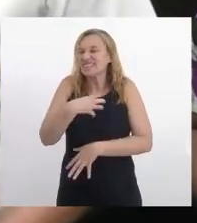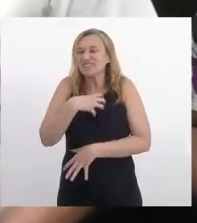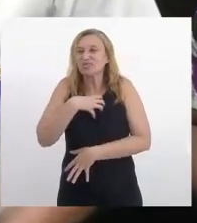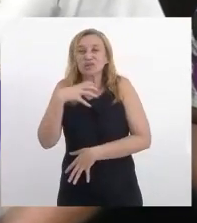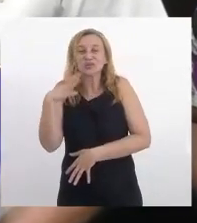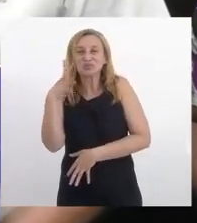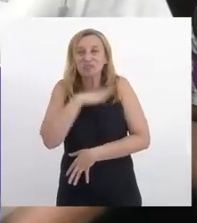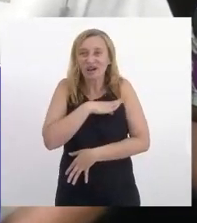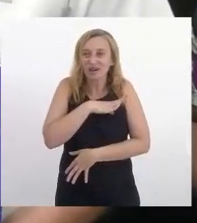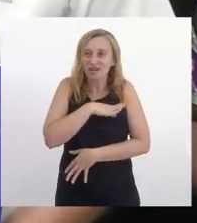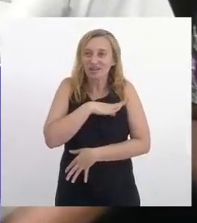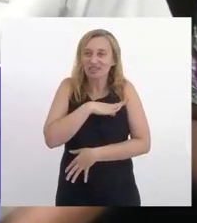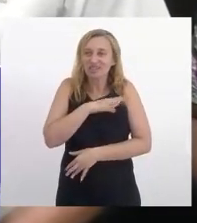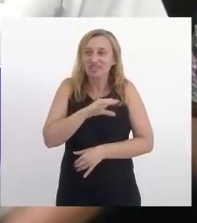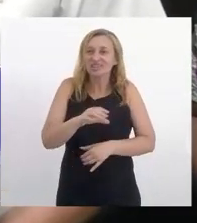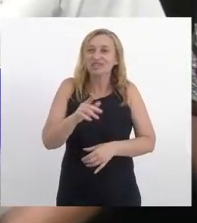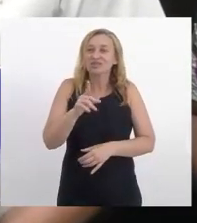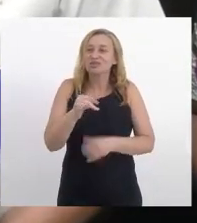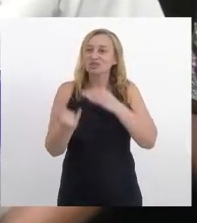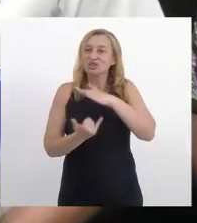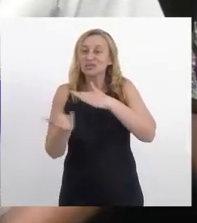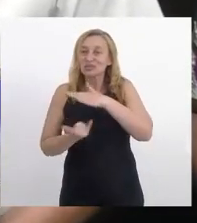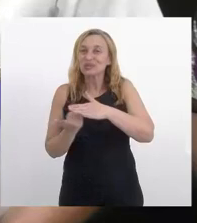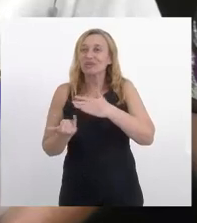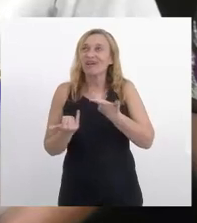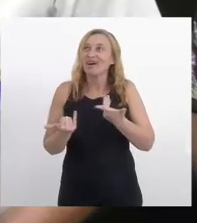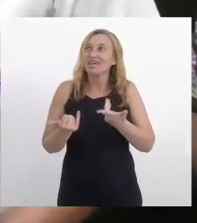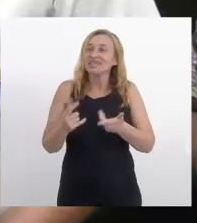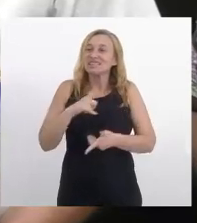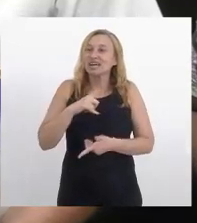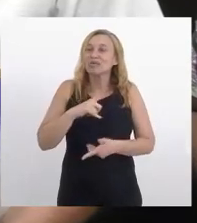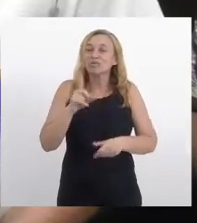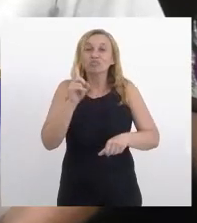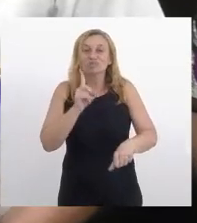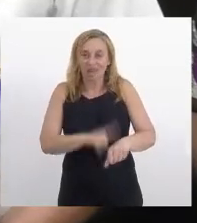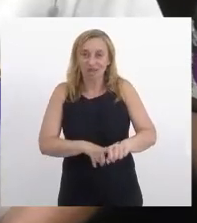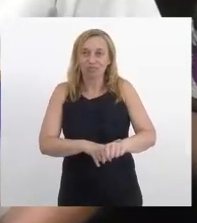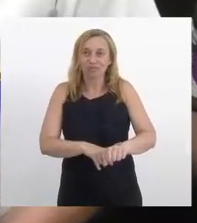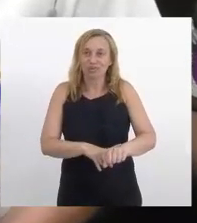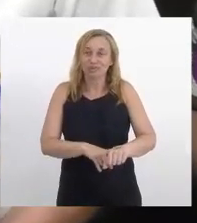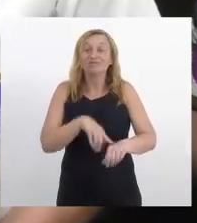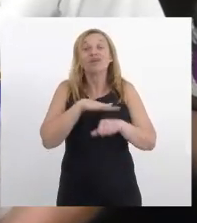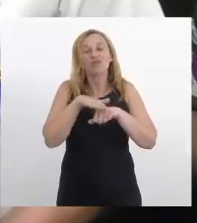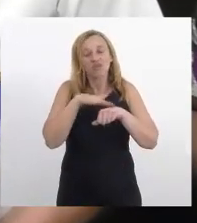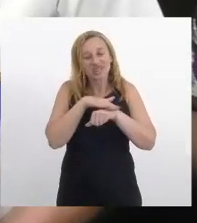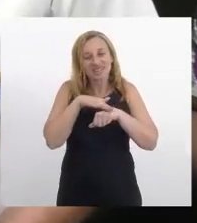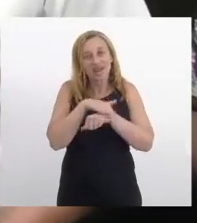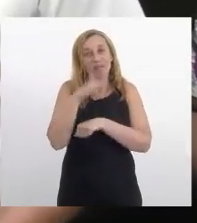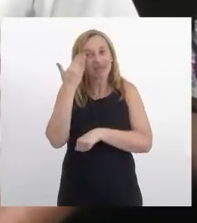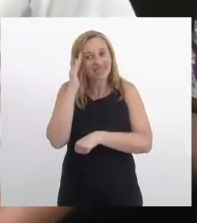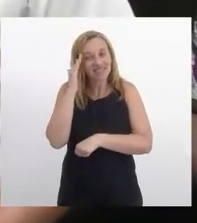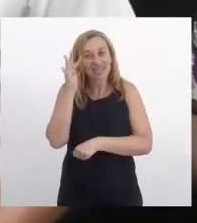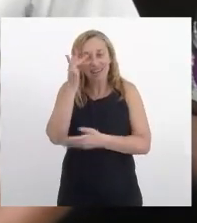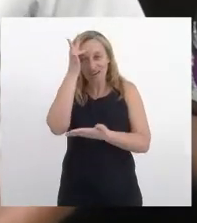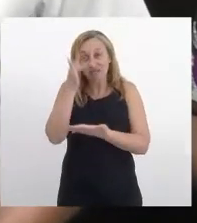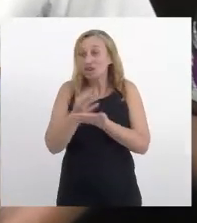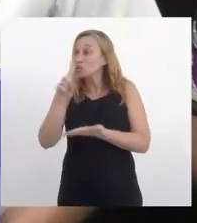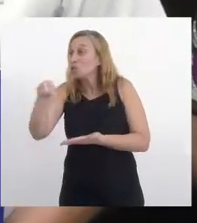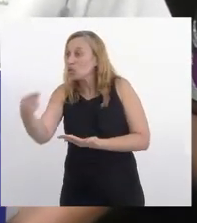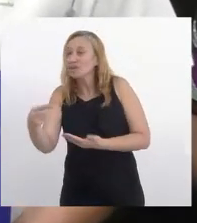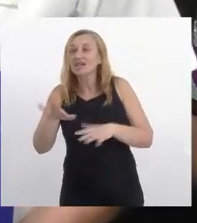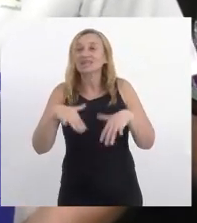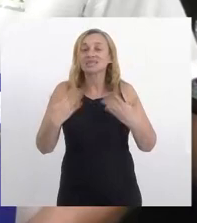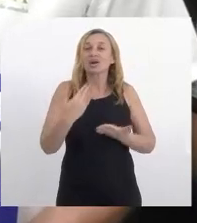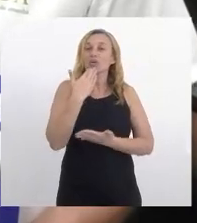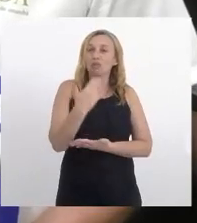negativo. No Instituto Expo Religião nós temos um tempo para conversar, para entender a fé do outro. Então